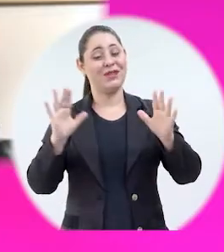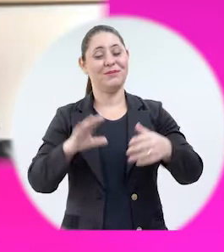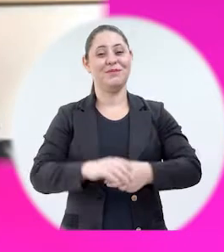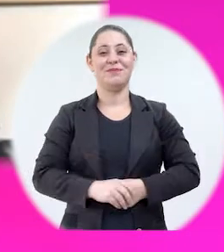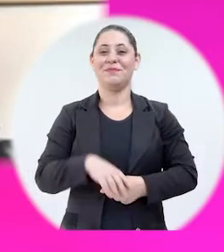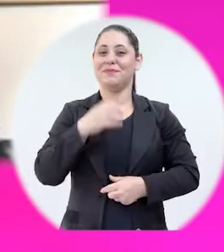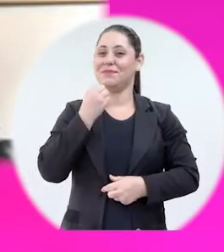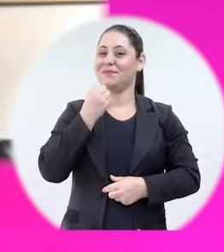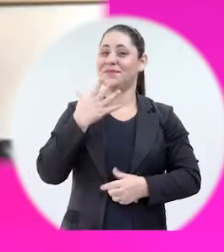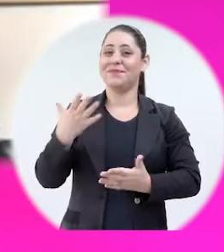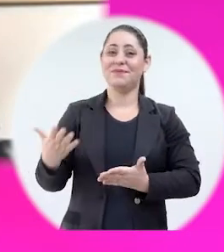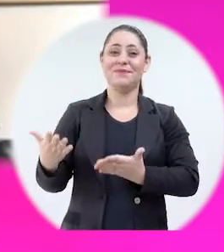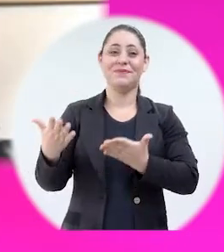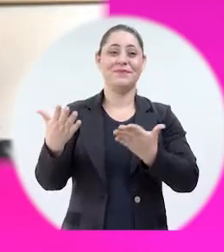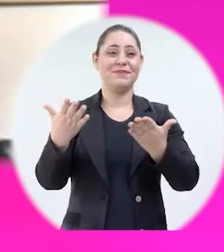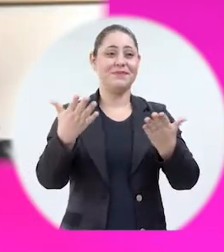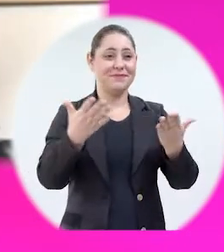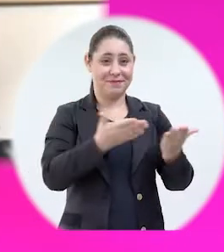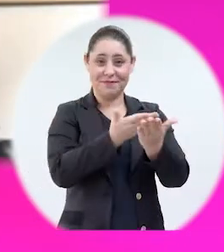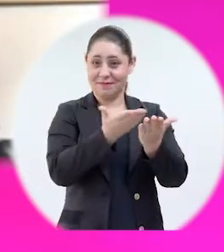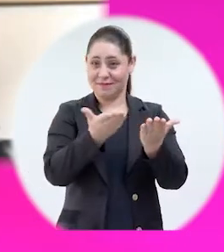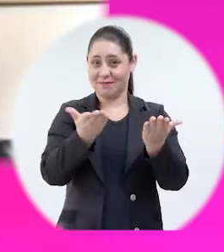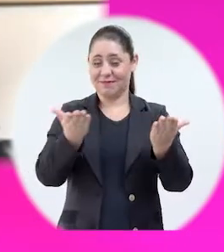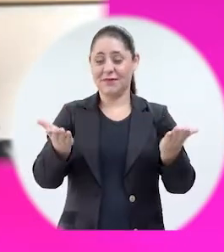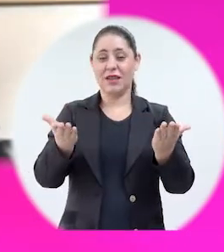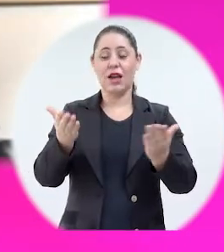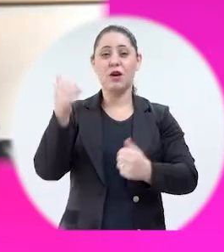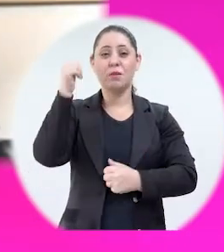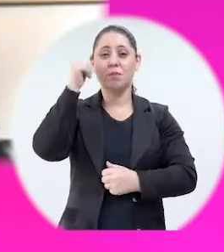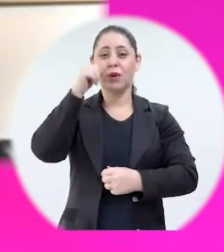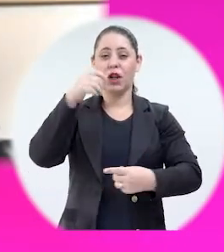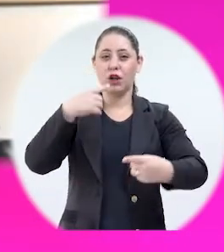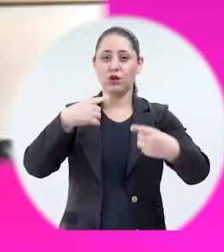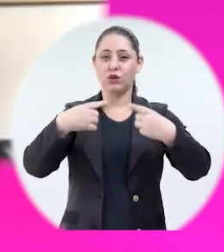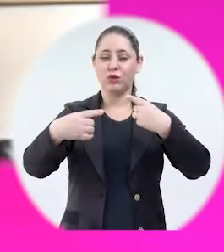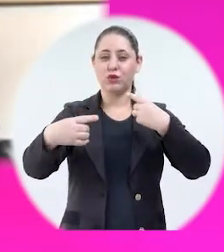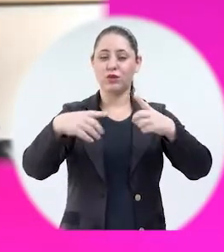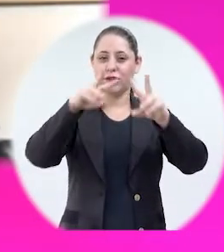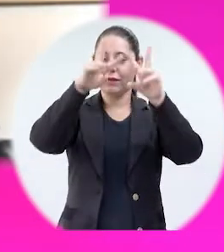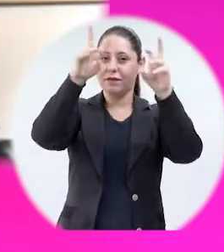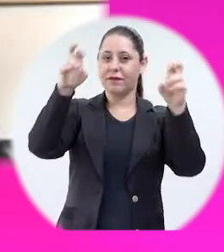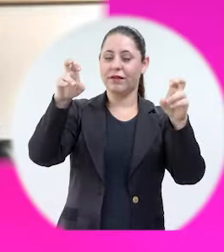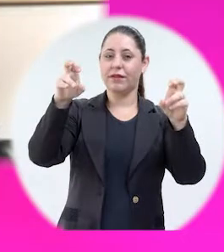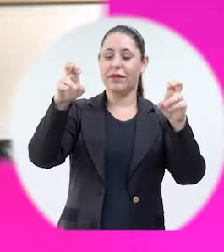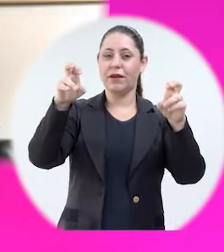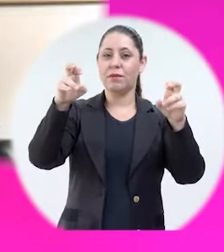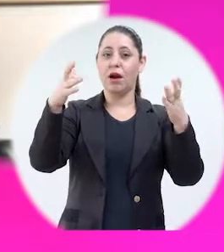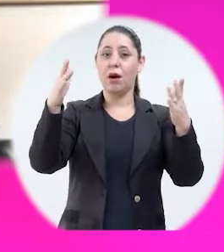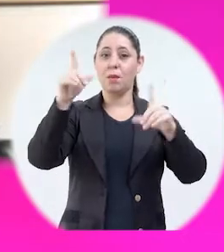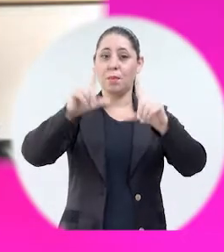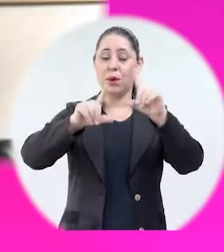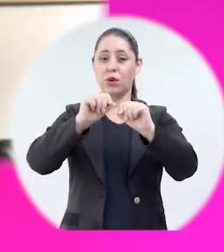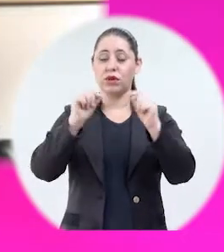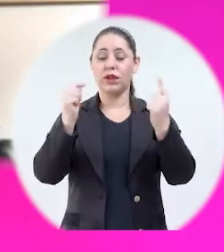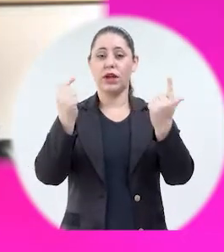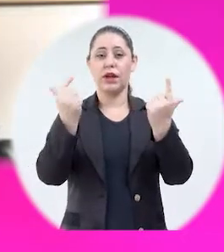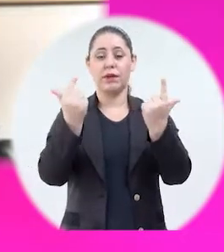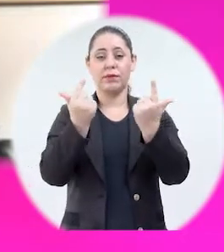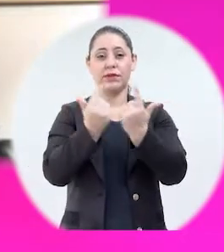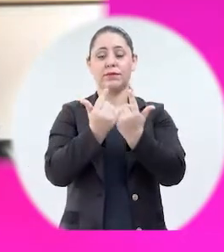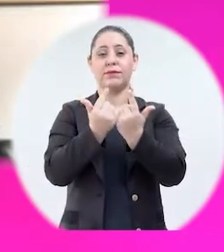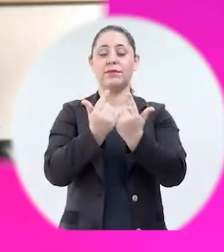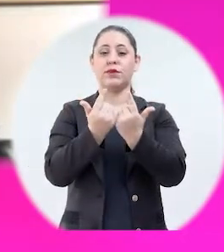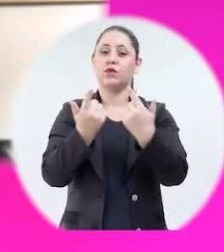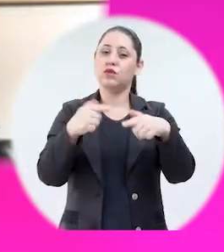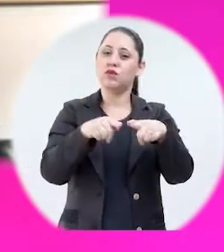Olá, seja muito bem-vindo e bem-vinda. Mulheres em Debate está no ar. Esse programa que é fruto de